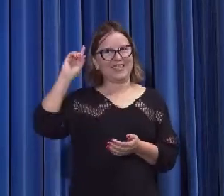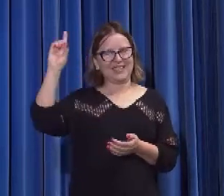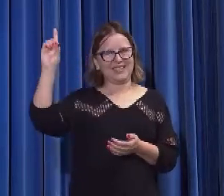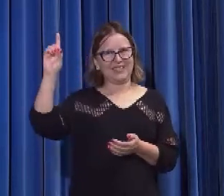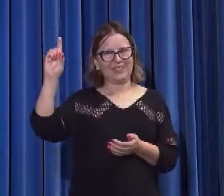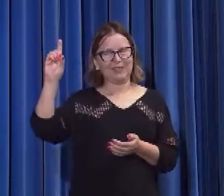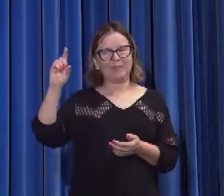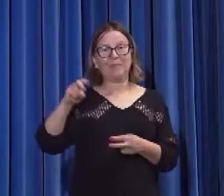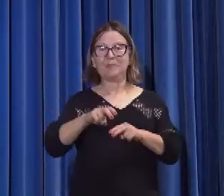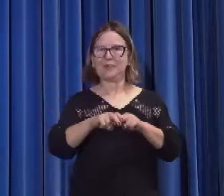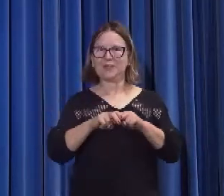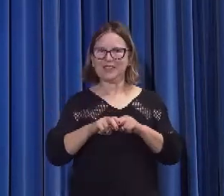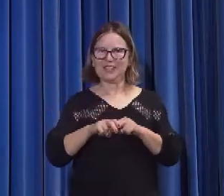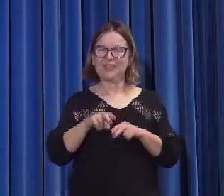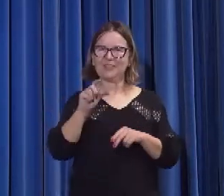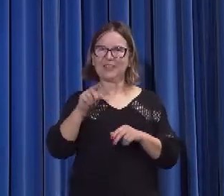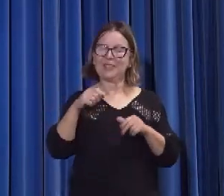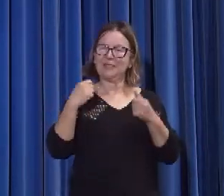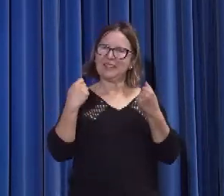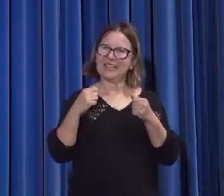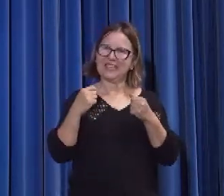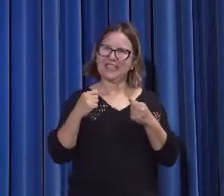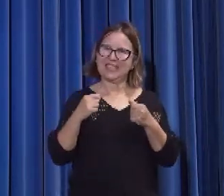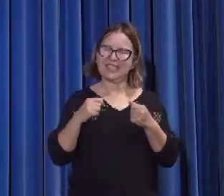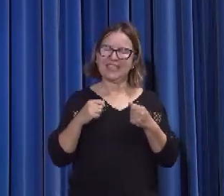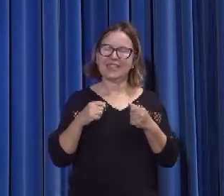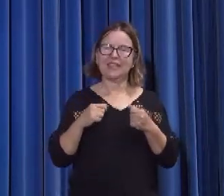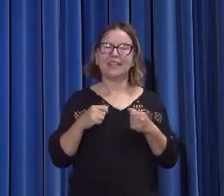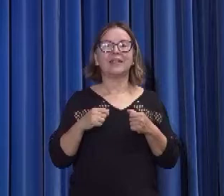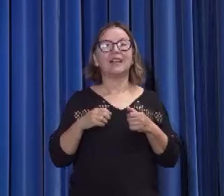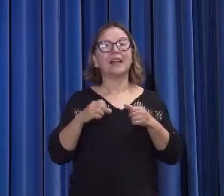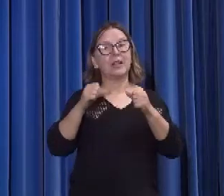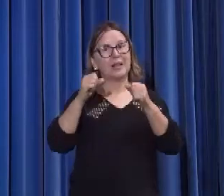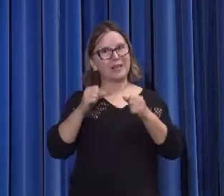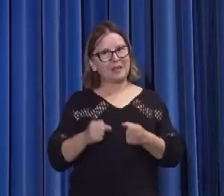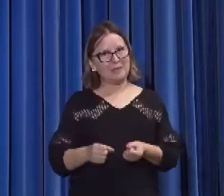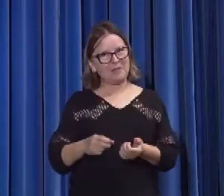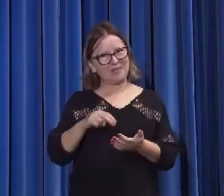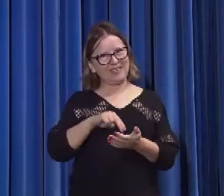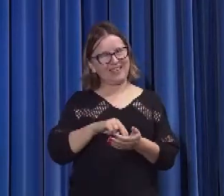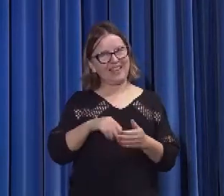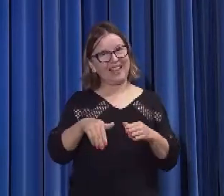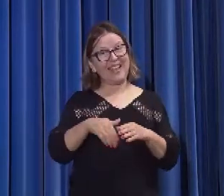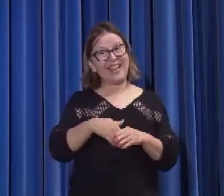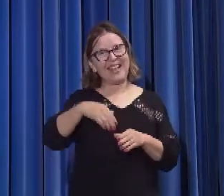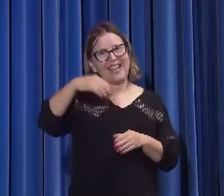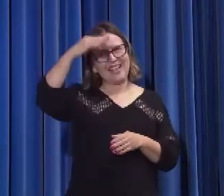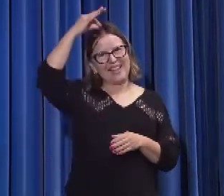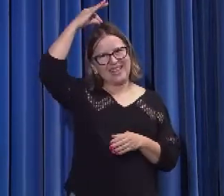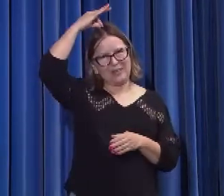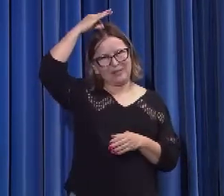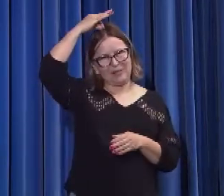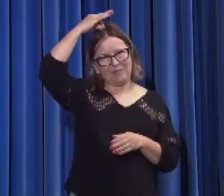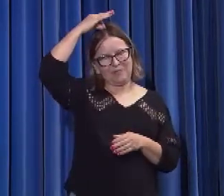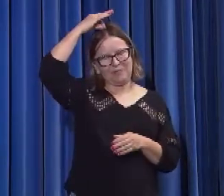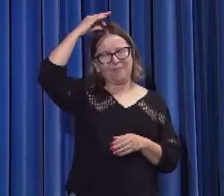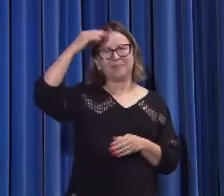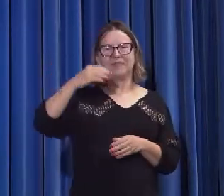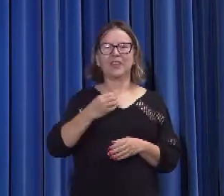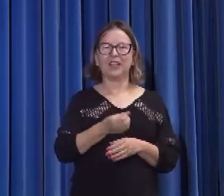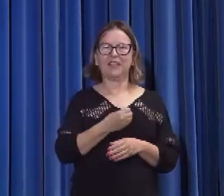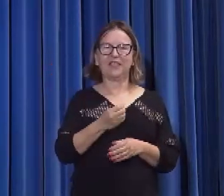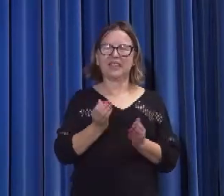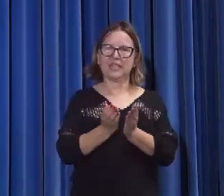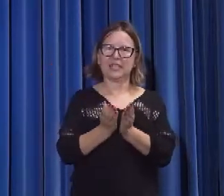você precisa e pode perseverar no Espírito. Vida cristã não é